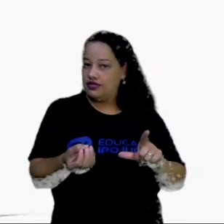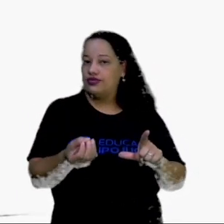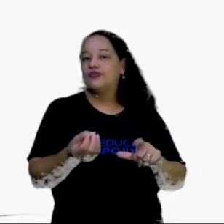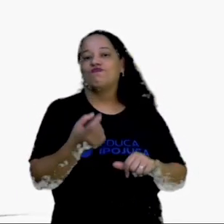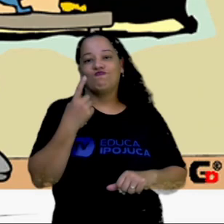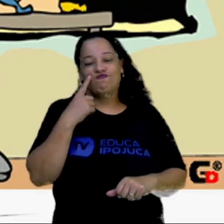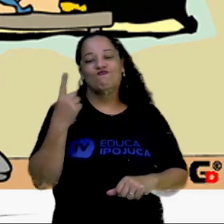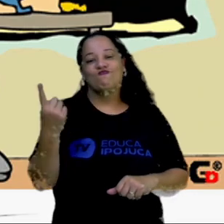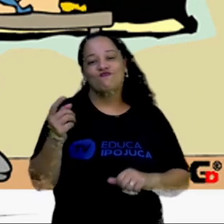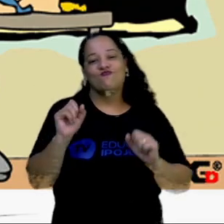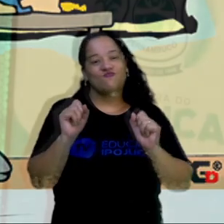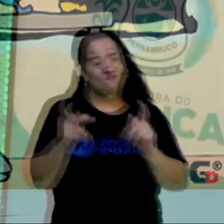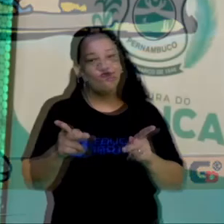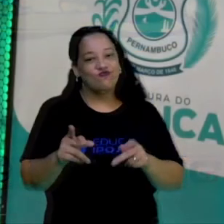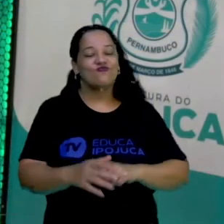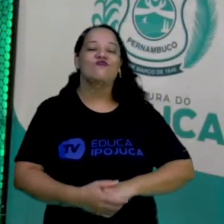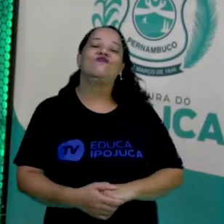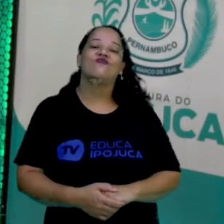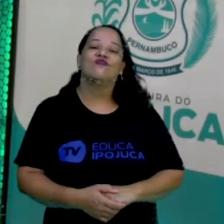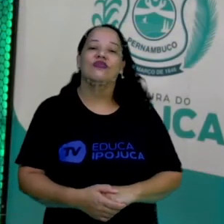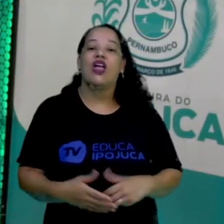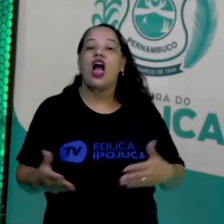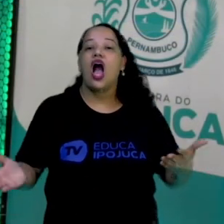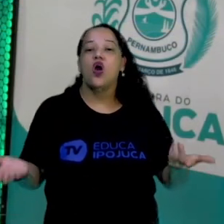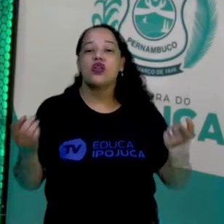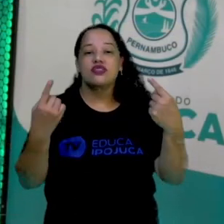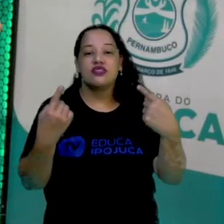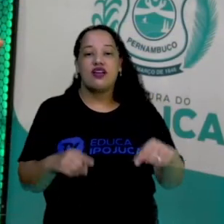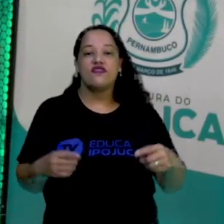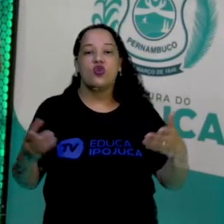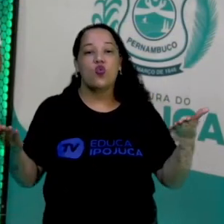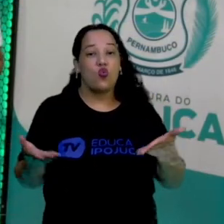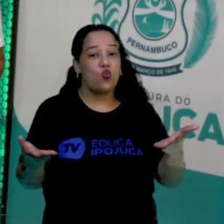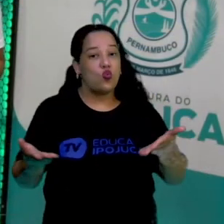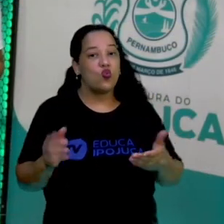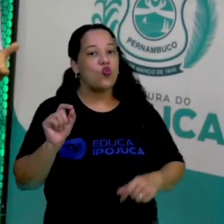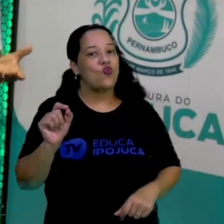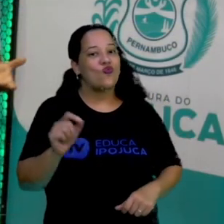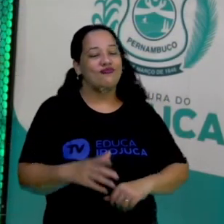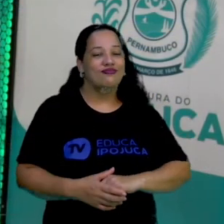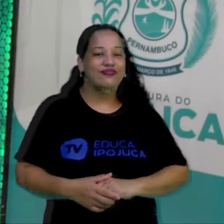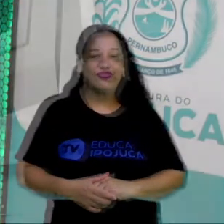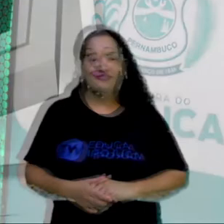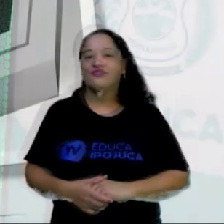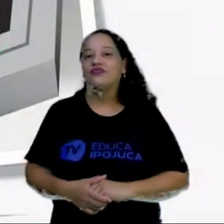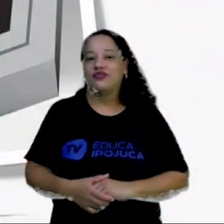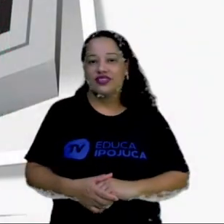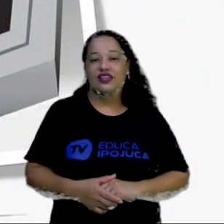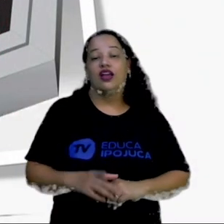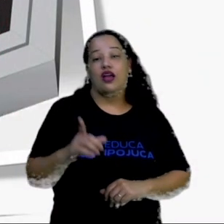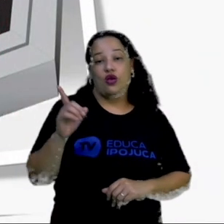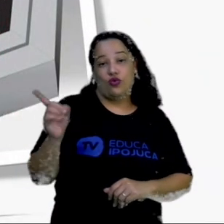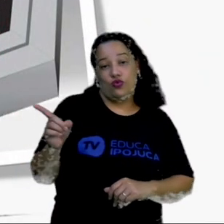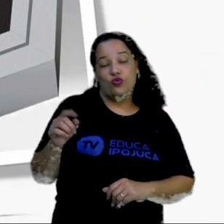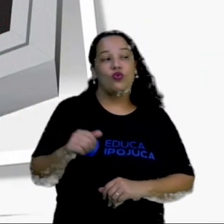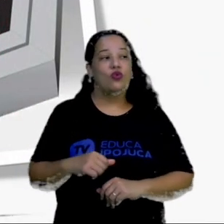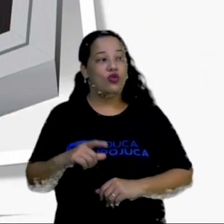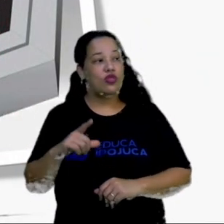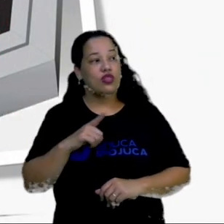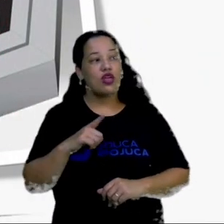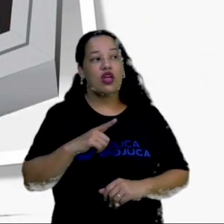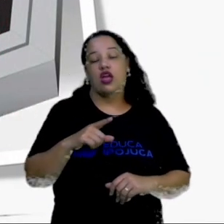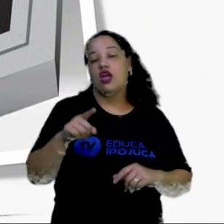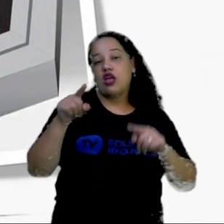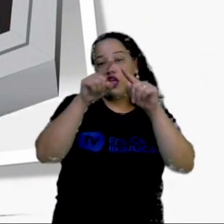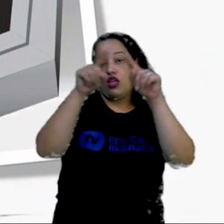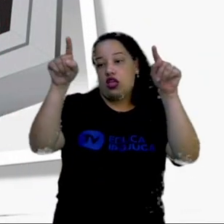ok? Agora o desafio matemático da aula de hoje é: um octógono é um ringue